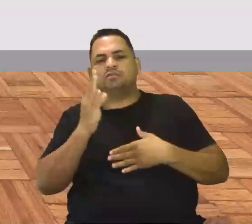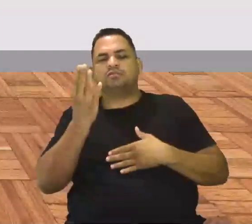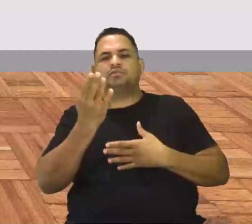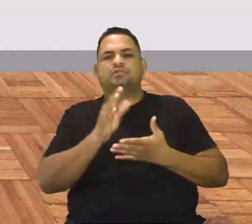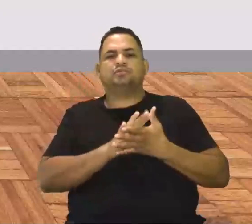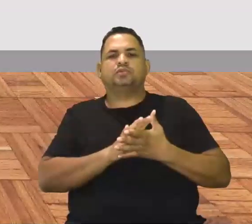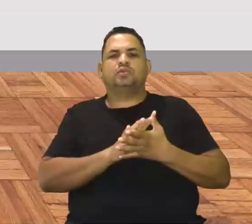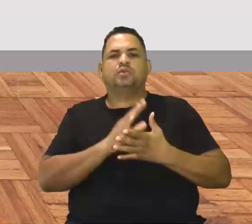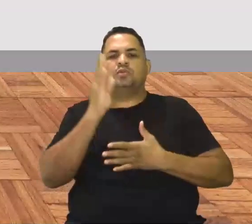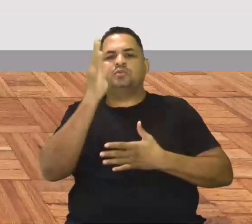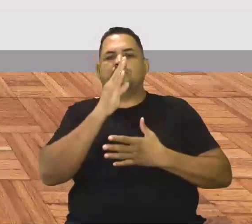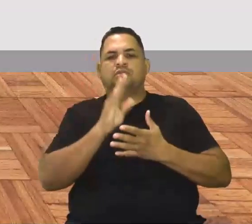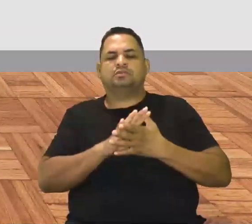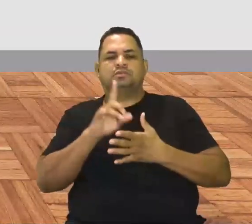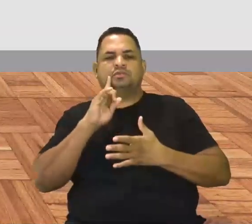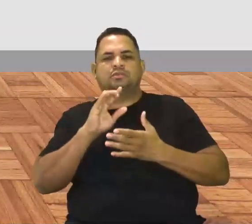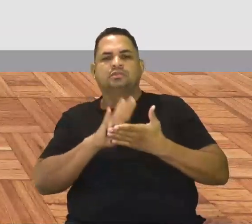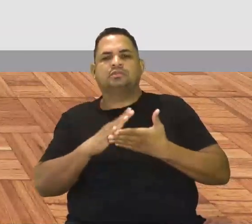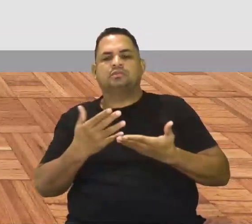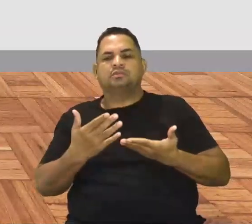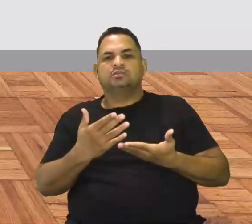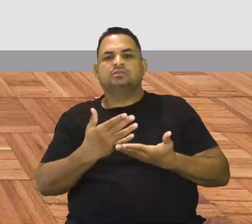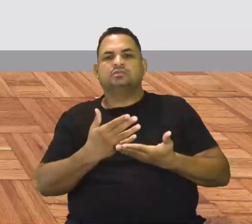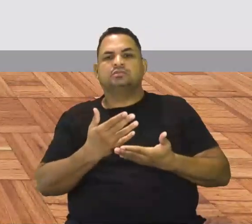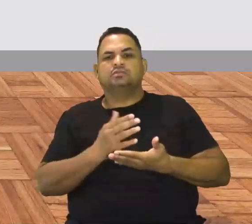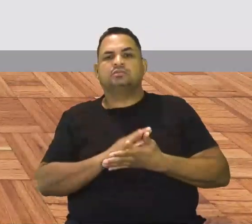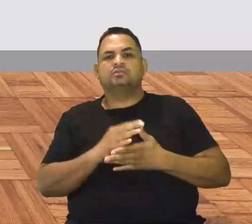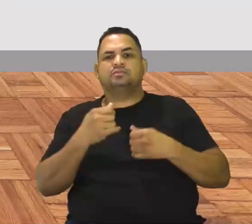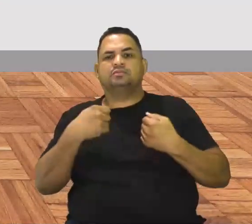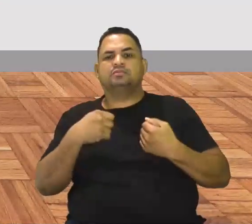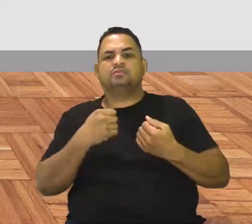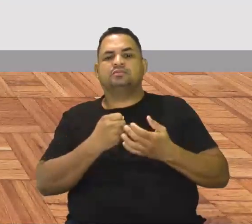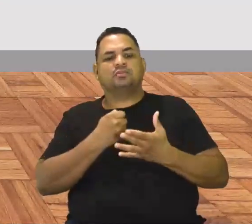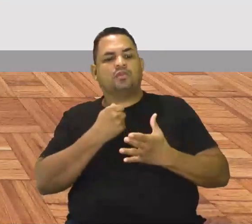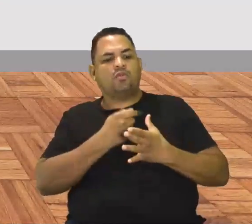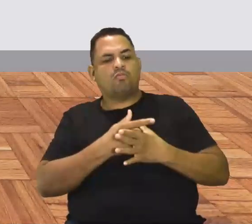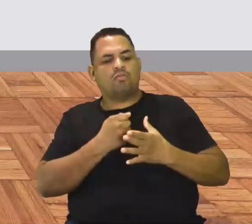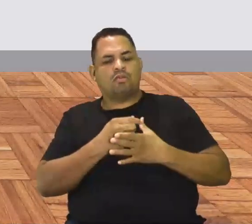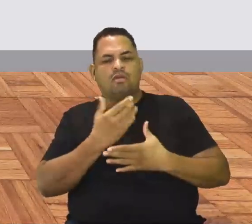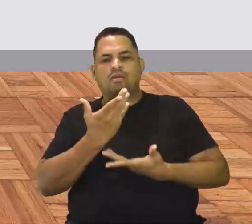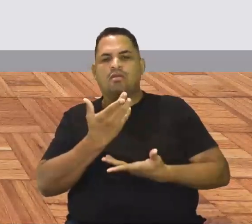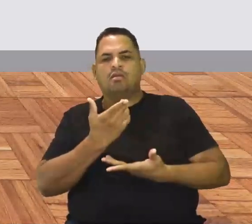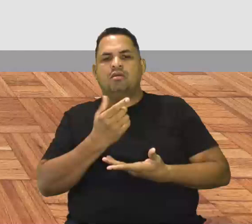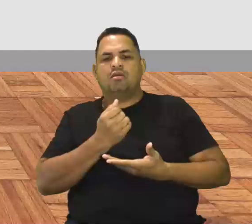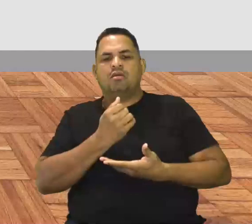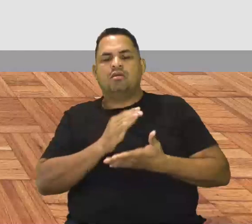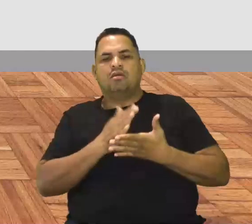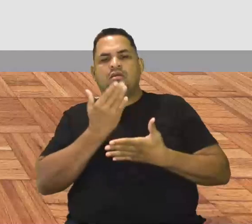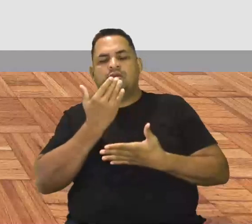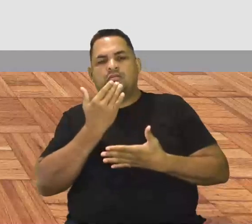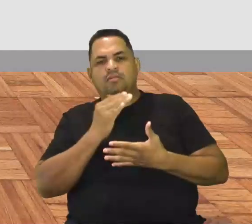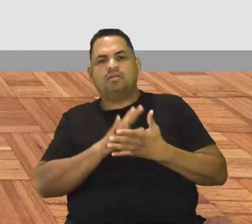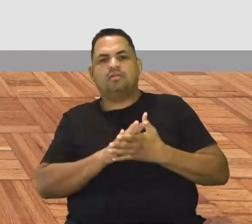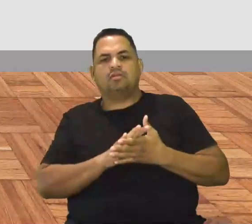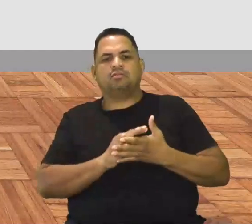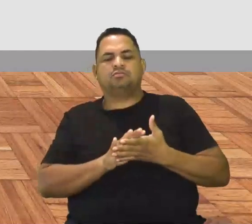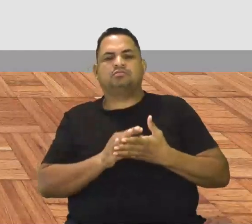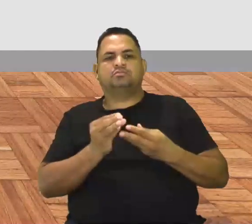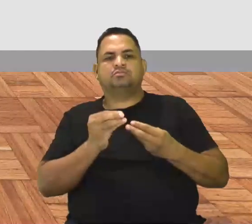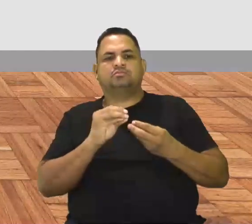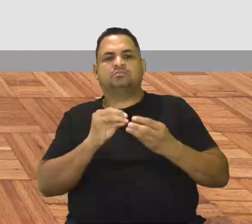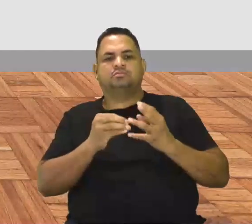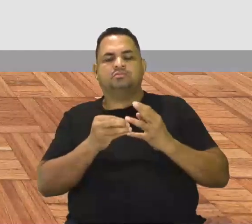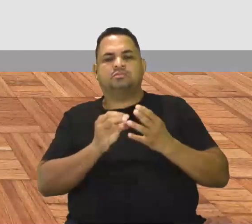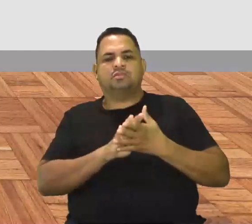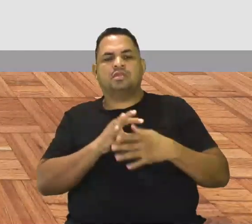Unidos, de outros países que estejam plantando, precisam comprar alimentos, precisam comprar grãos, precisam